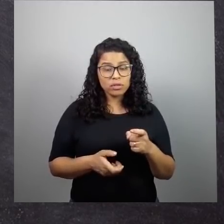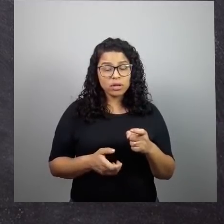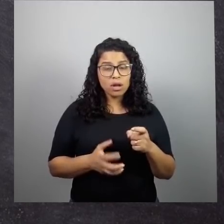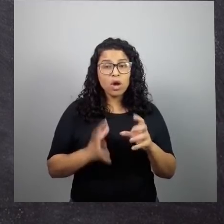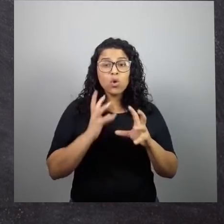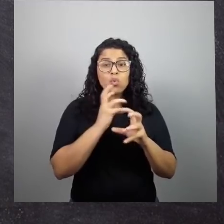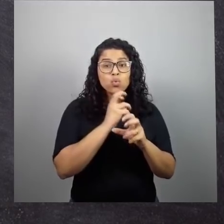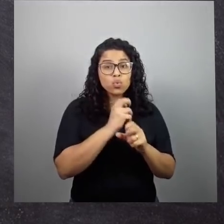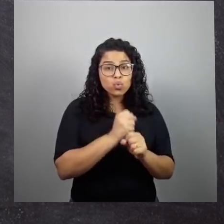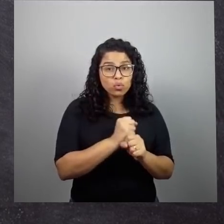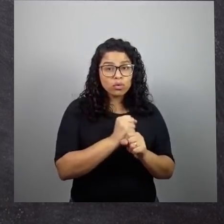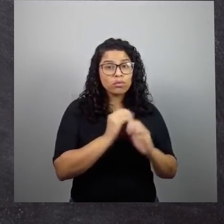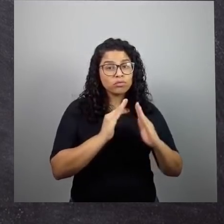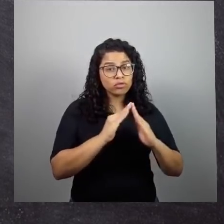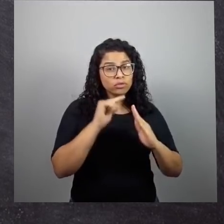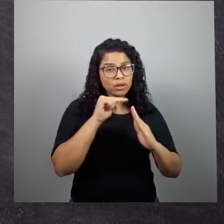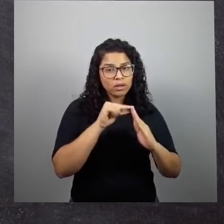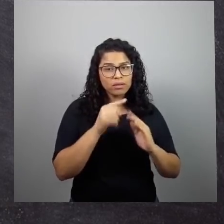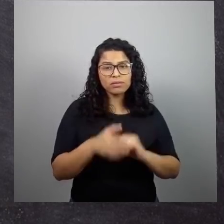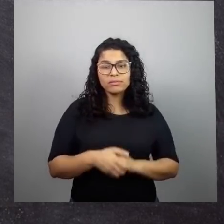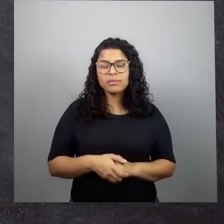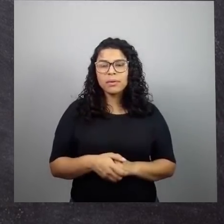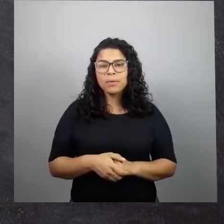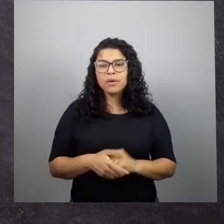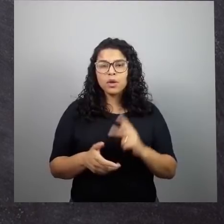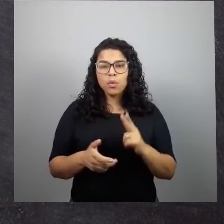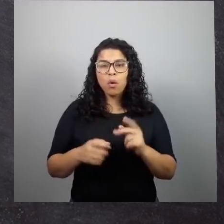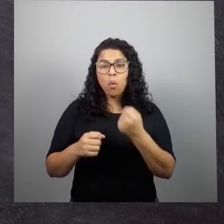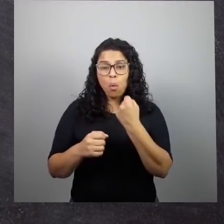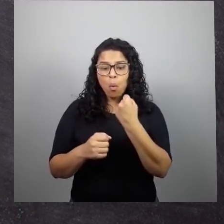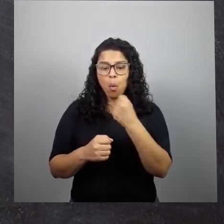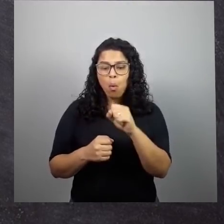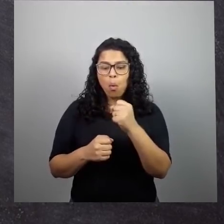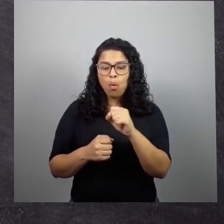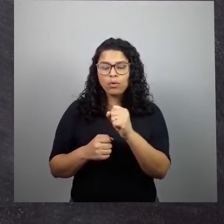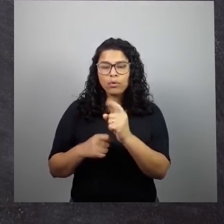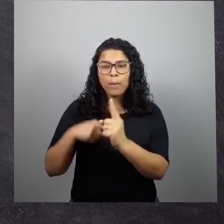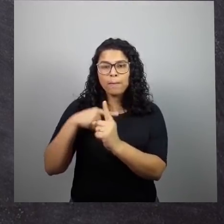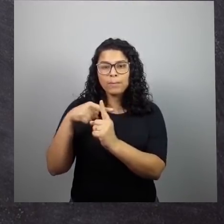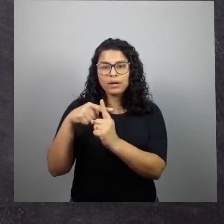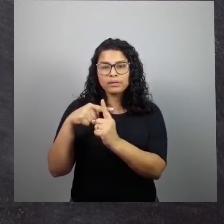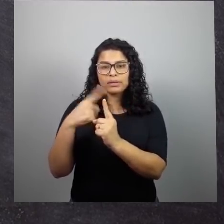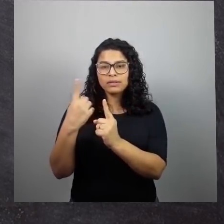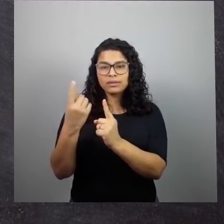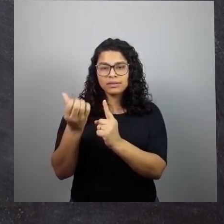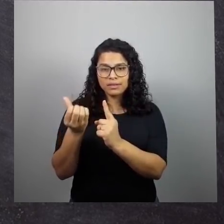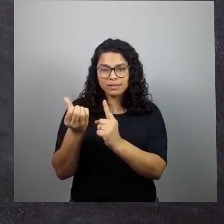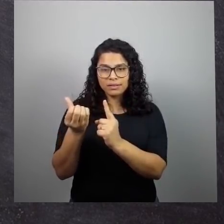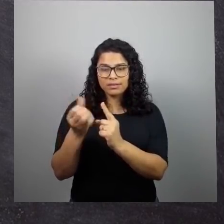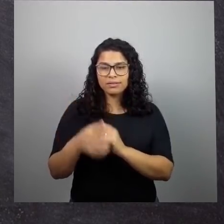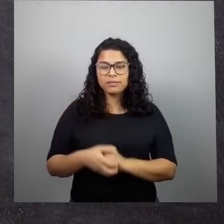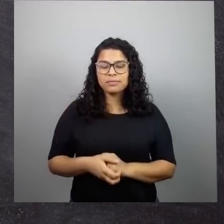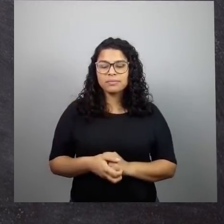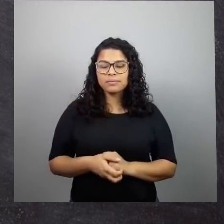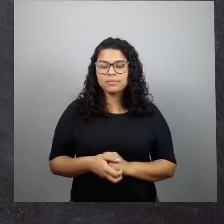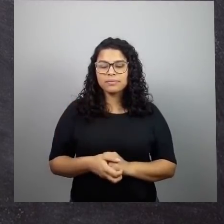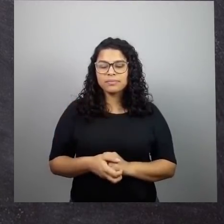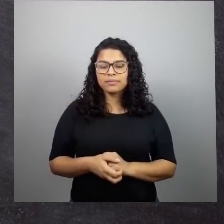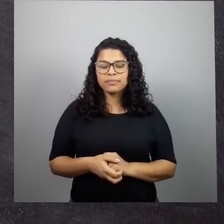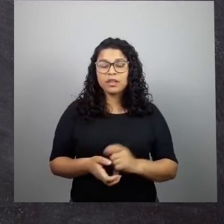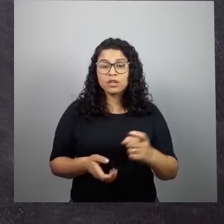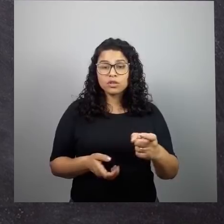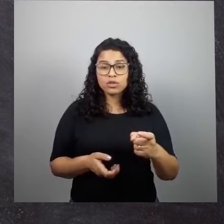total de telhas, vai ser igual ao que? A 8, mais 2 vezes o 8, que vai ser 16.